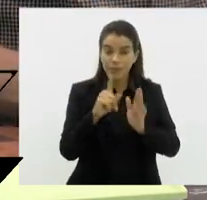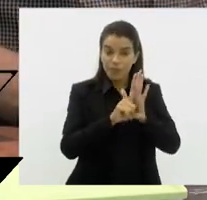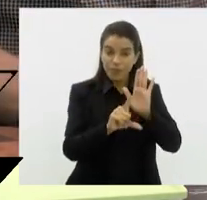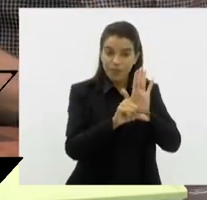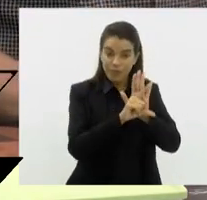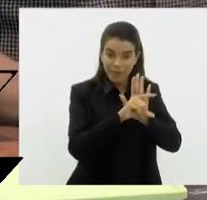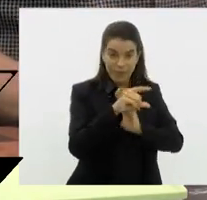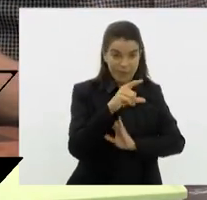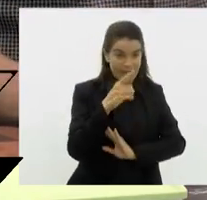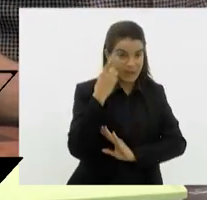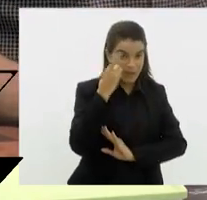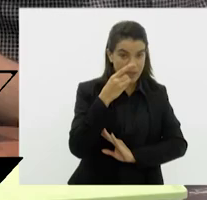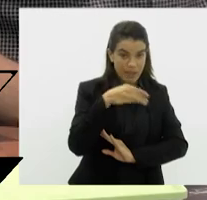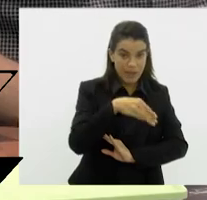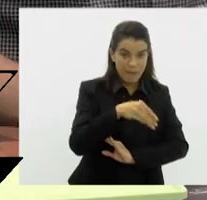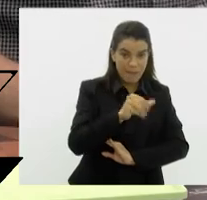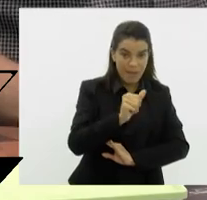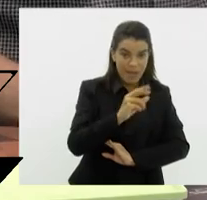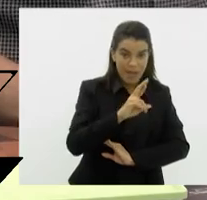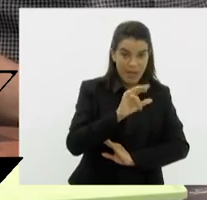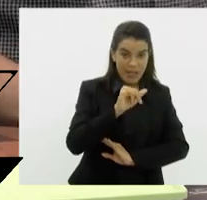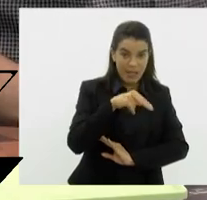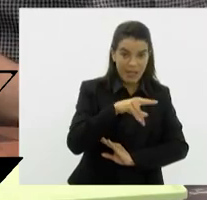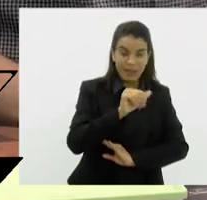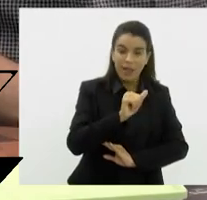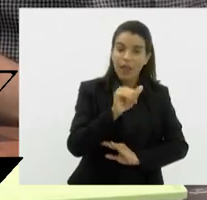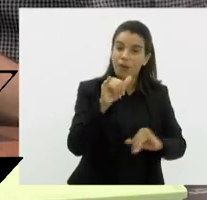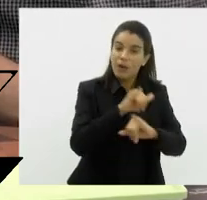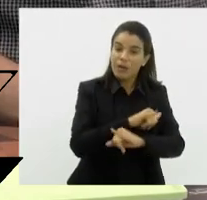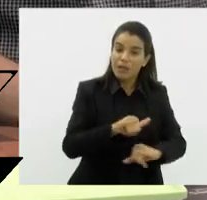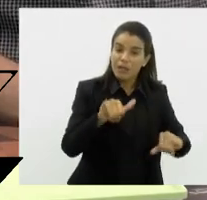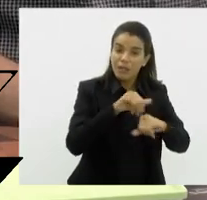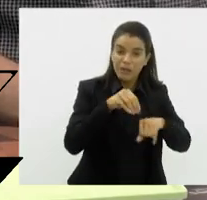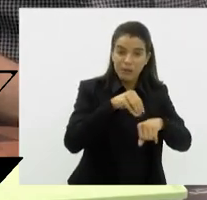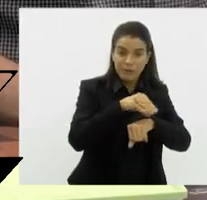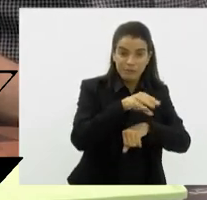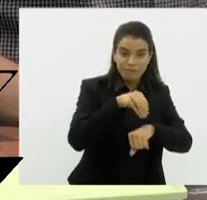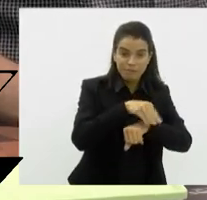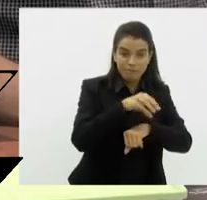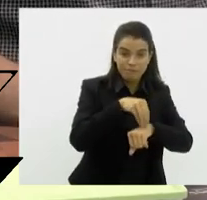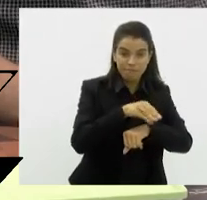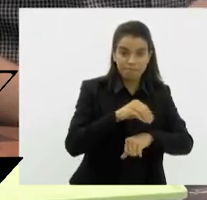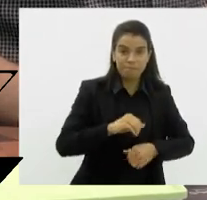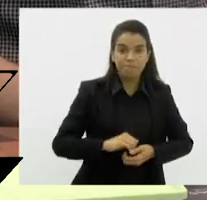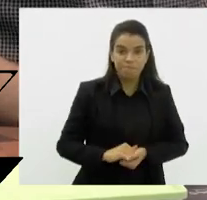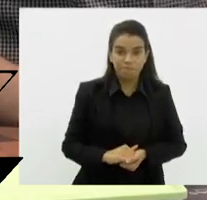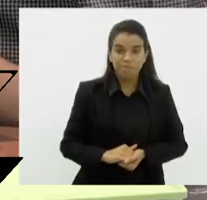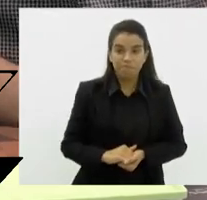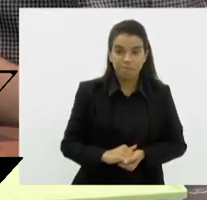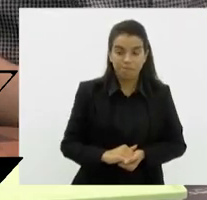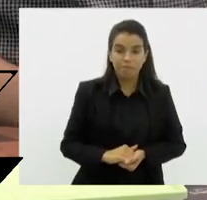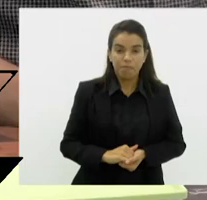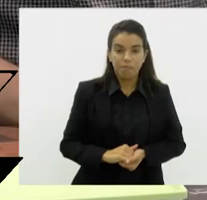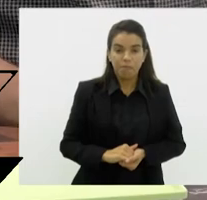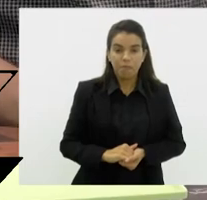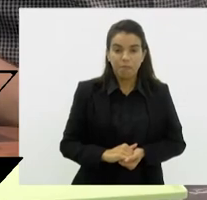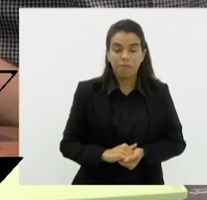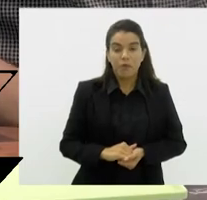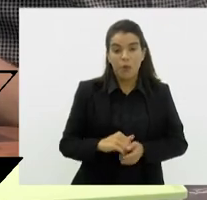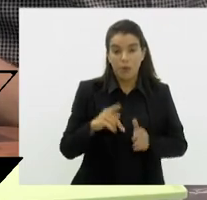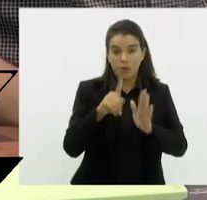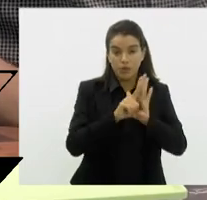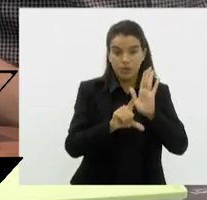deputada Marina fala de uma campanha informativa. Né? E o